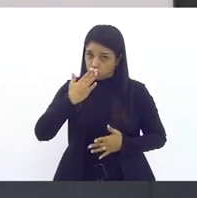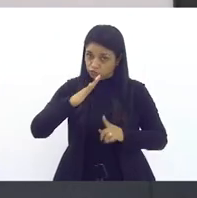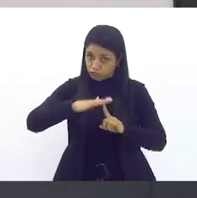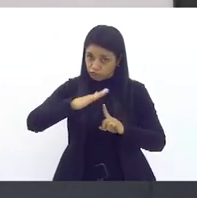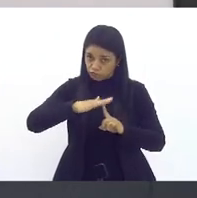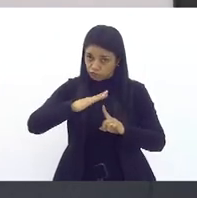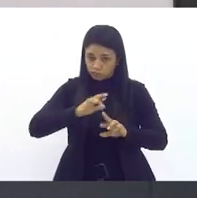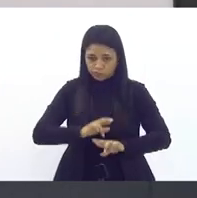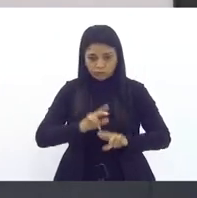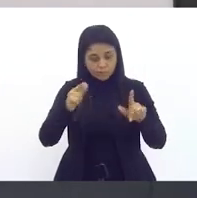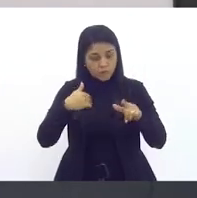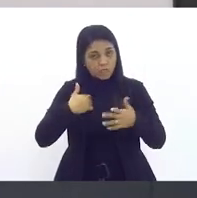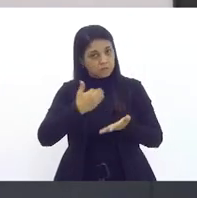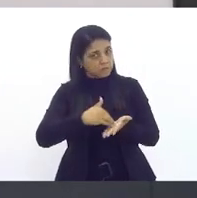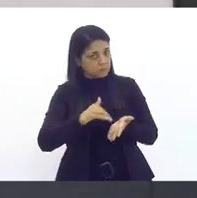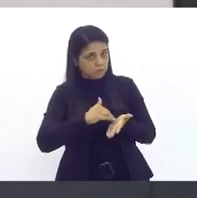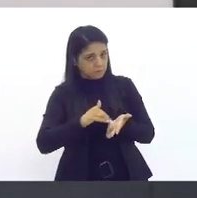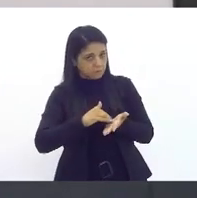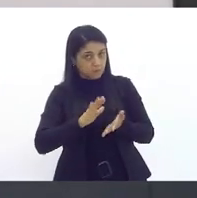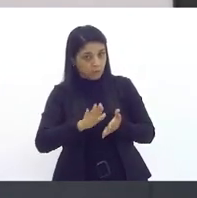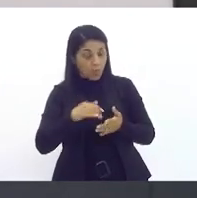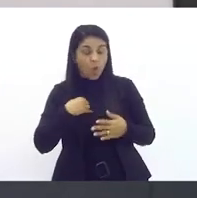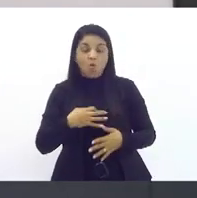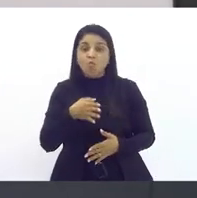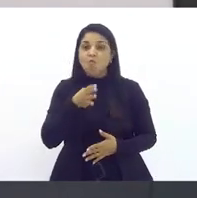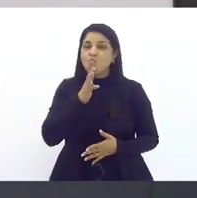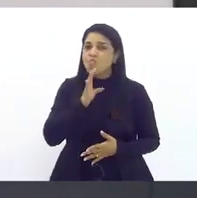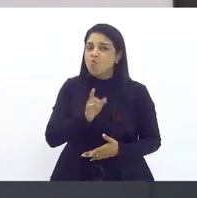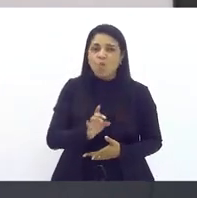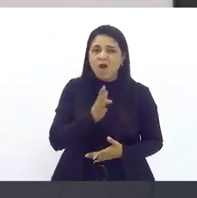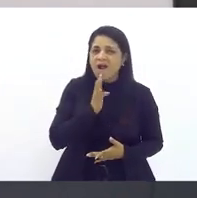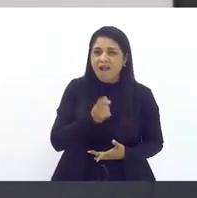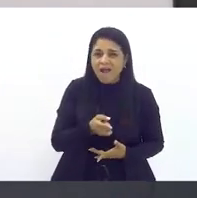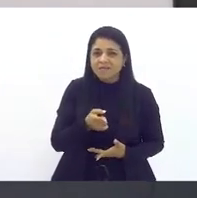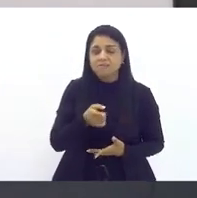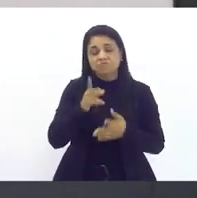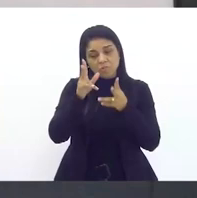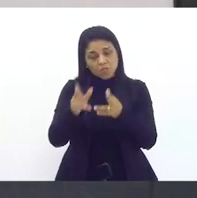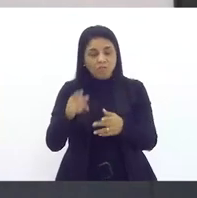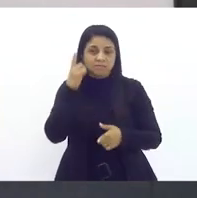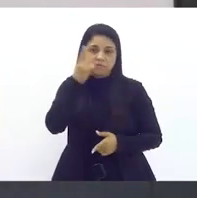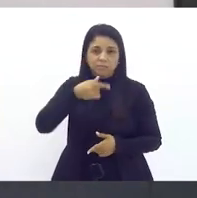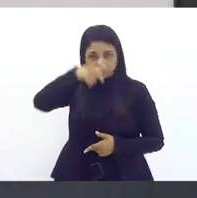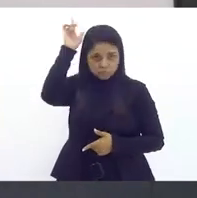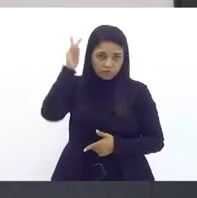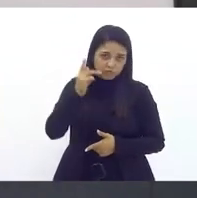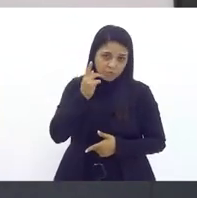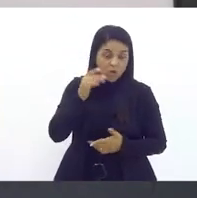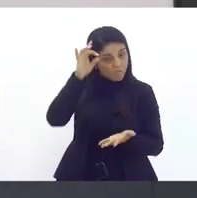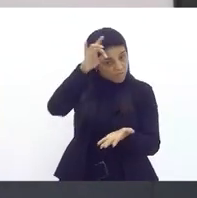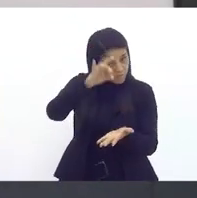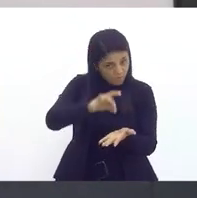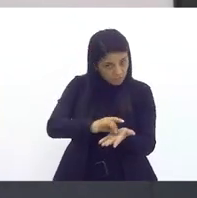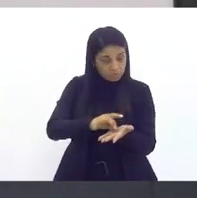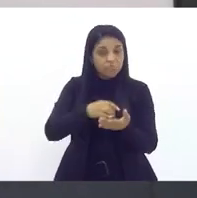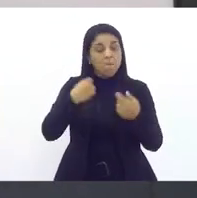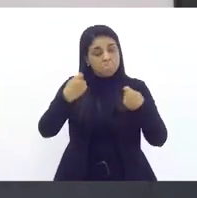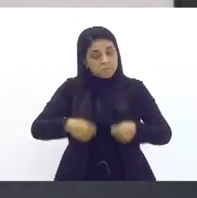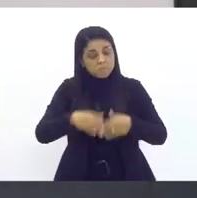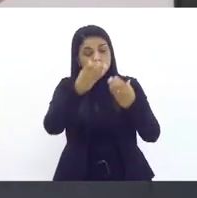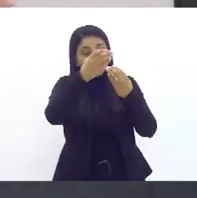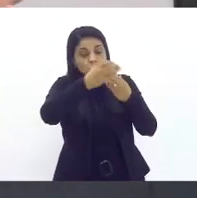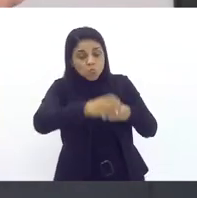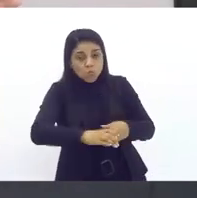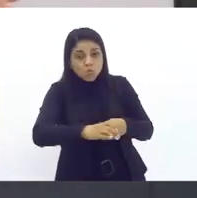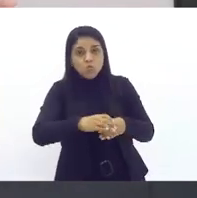por parte da Secretaria, provavelmente o desconhecimento, que, como disse o deputado Luiz Paulo, é verdade. Tem que ter quase que um curso de mestrado